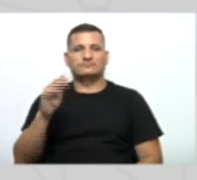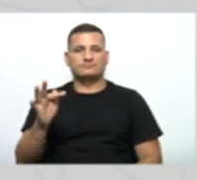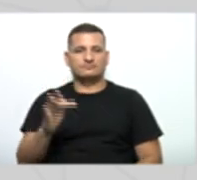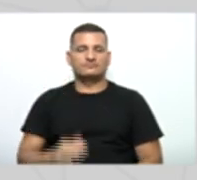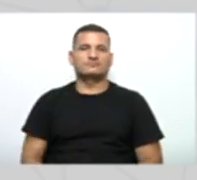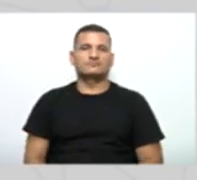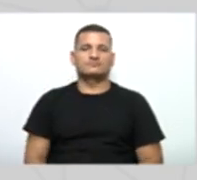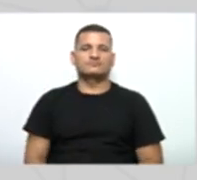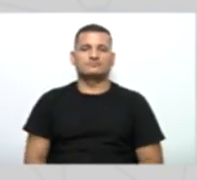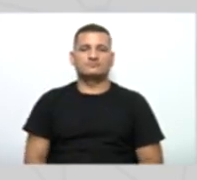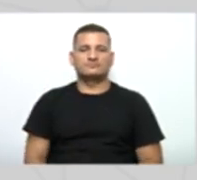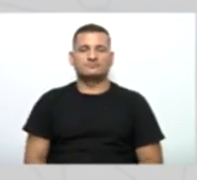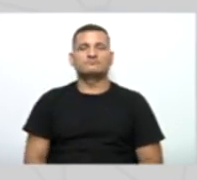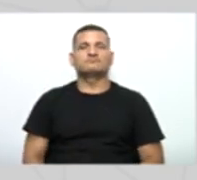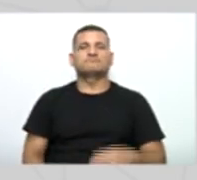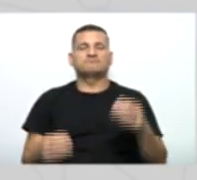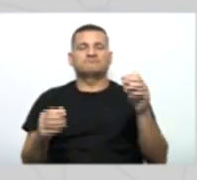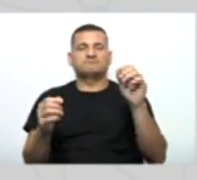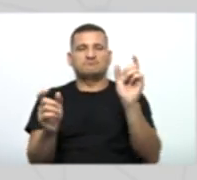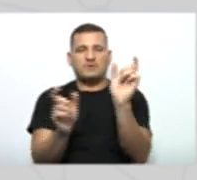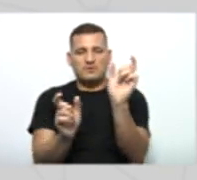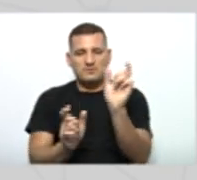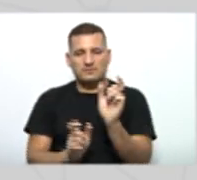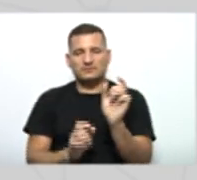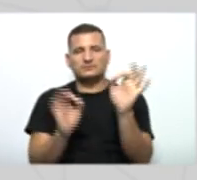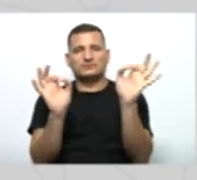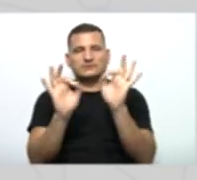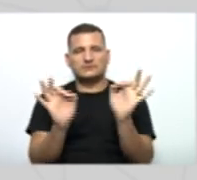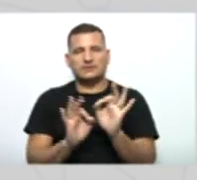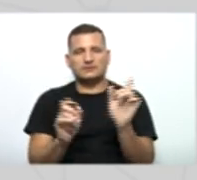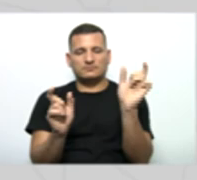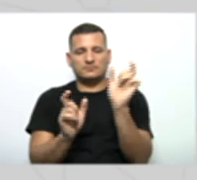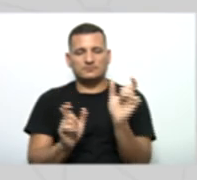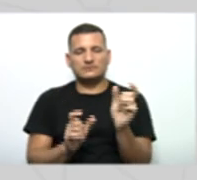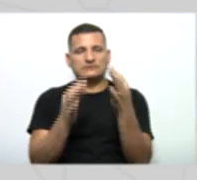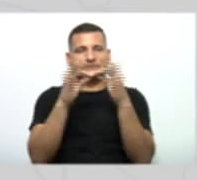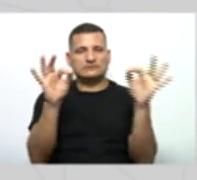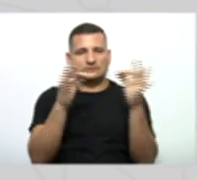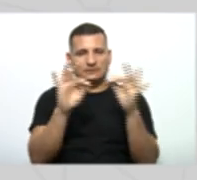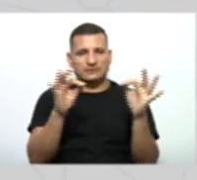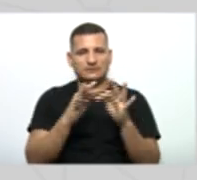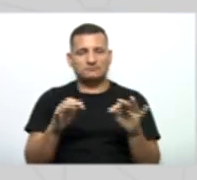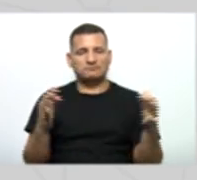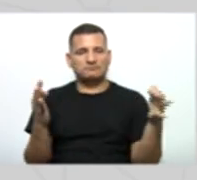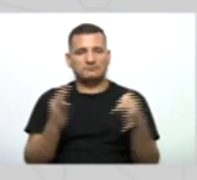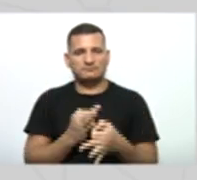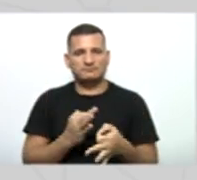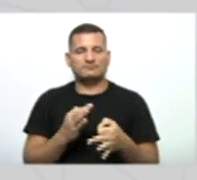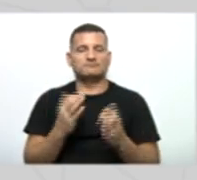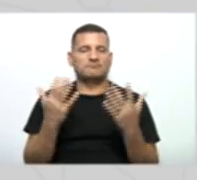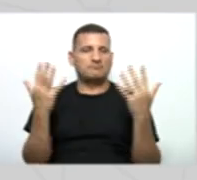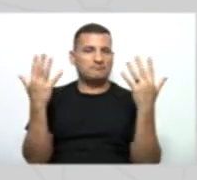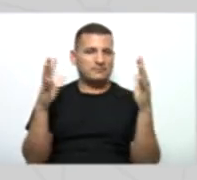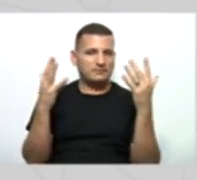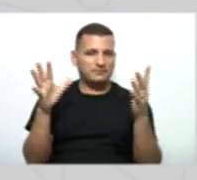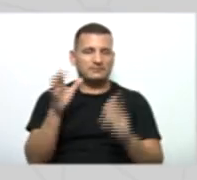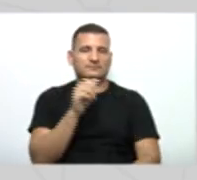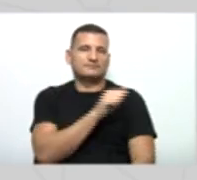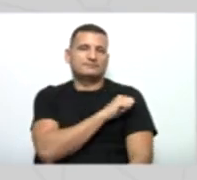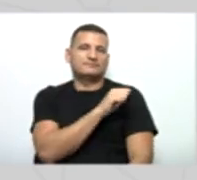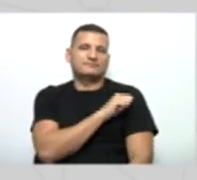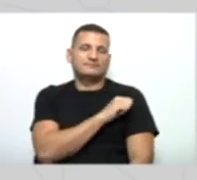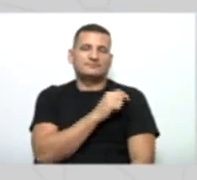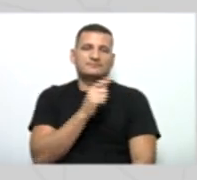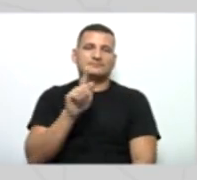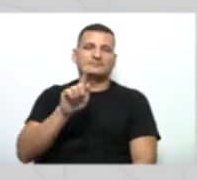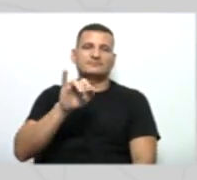Pronto, perfeito, indentado perfeitamente. Sintaxe perfeita. Tá de parabéns, aluna Gilmara,